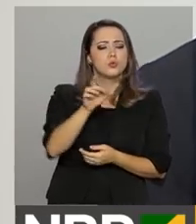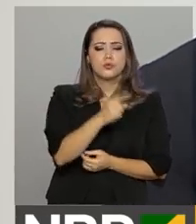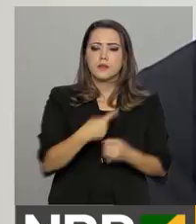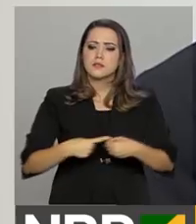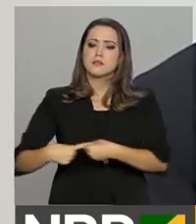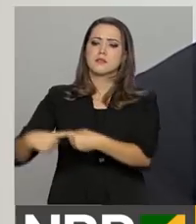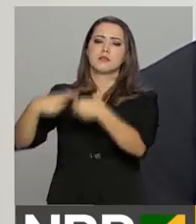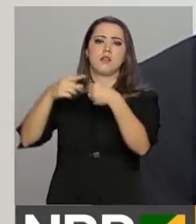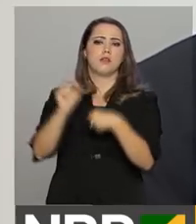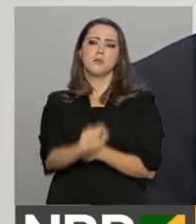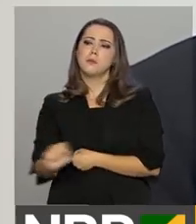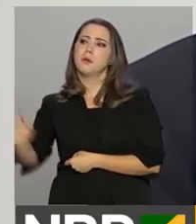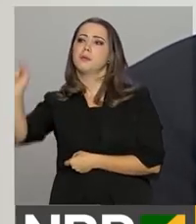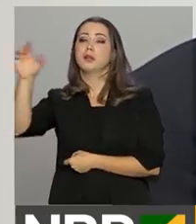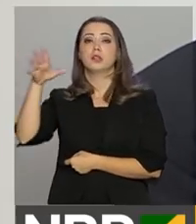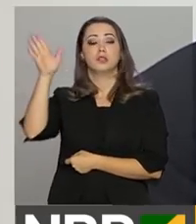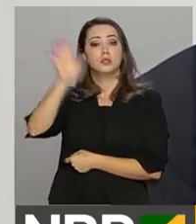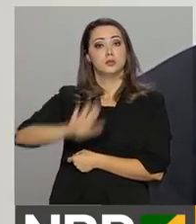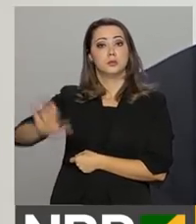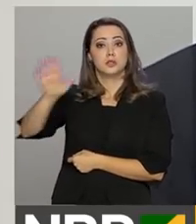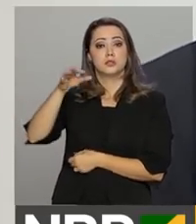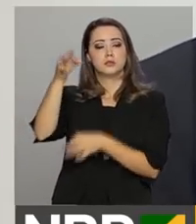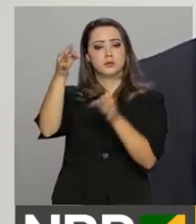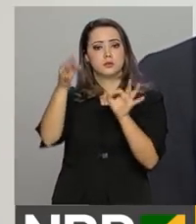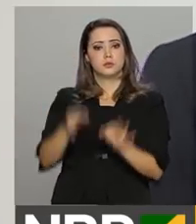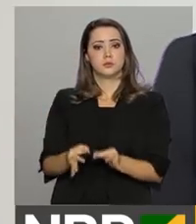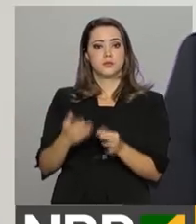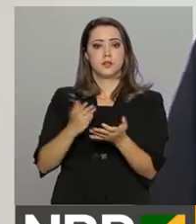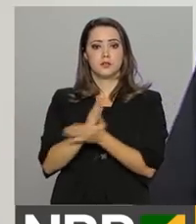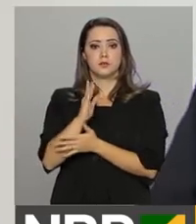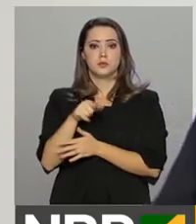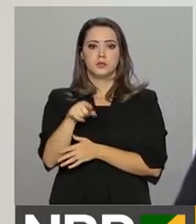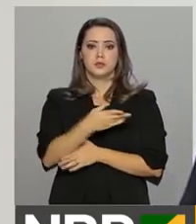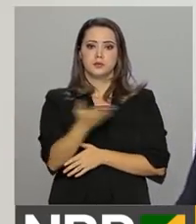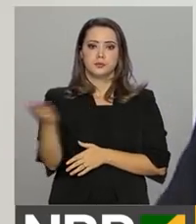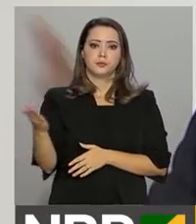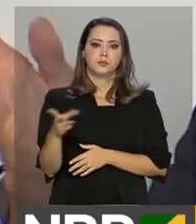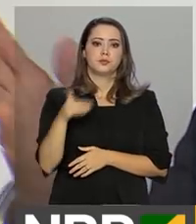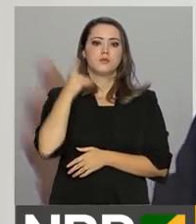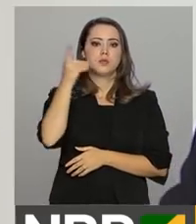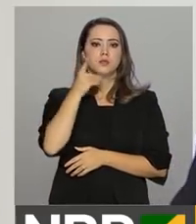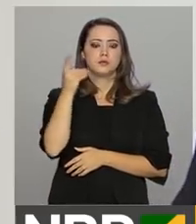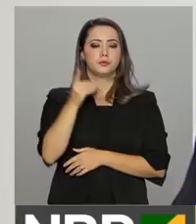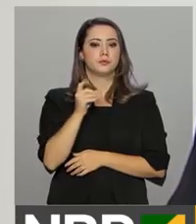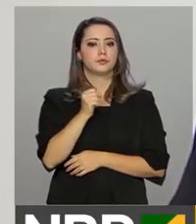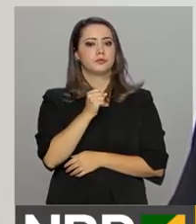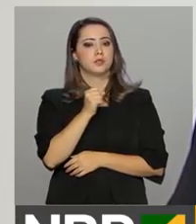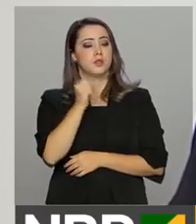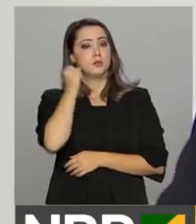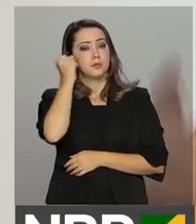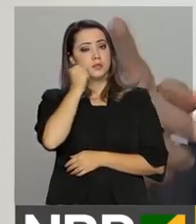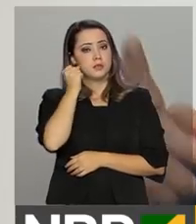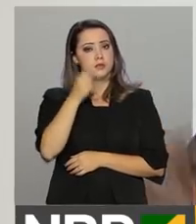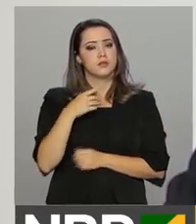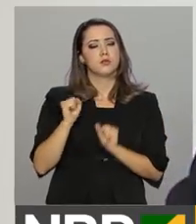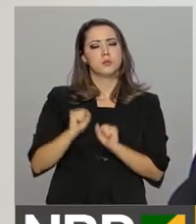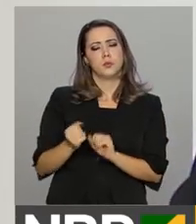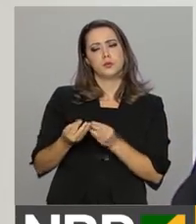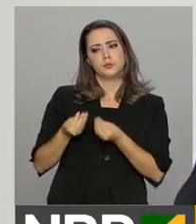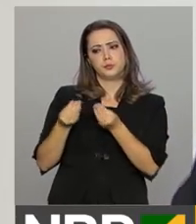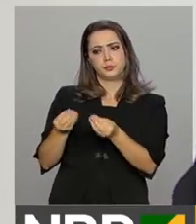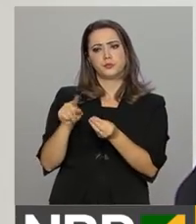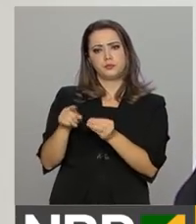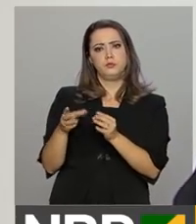que certa e seguramente e é por isso que o sanciona os deputados senadores vinculados a esses municípios poderiam levá-la